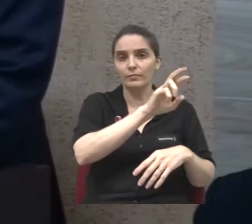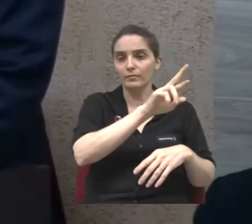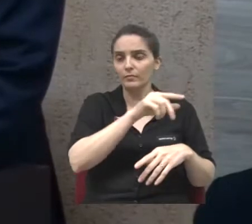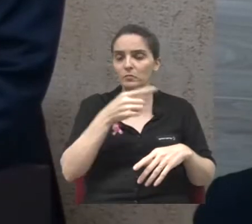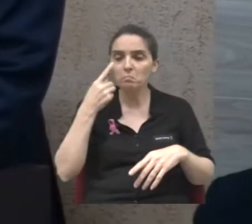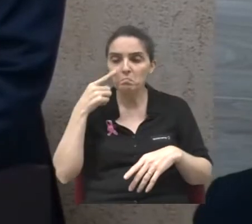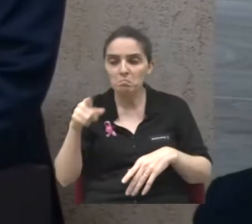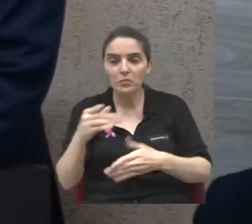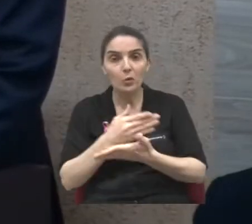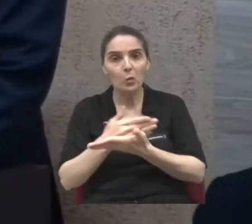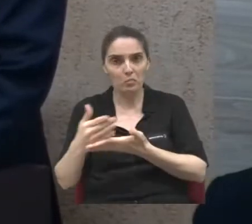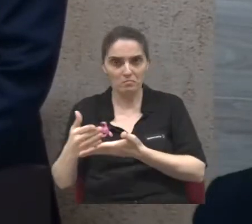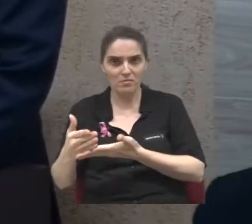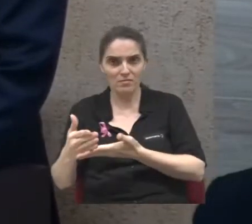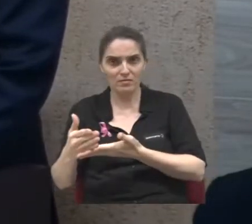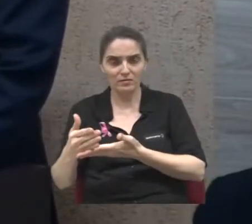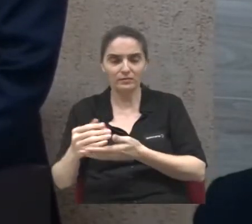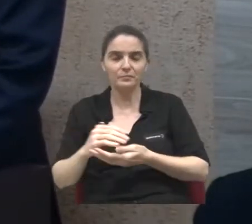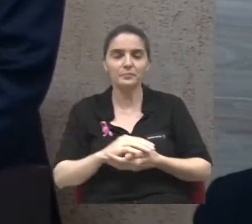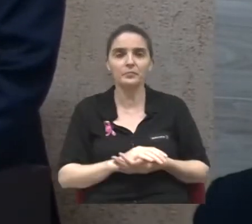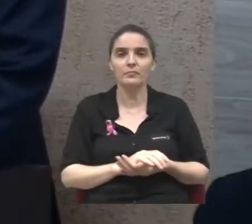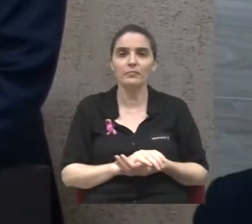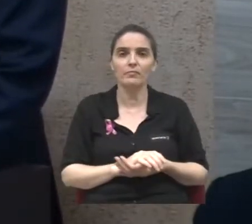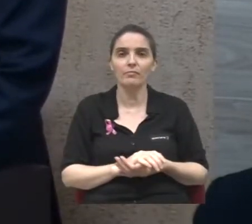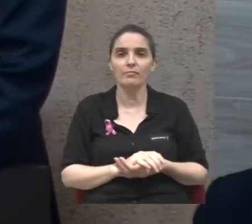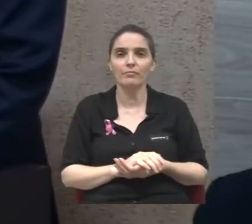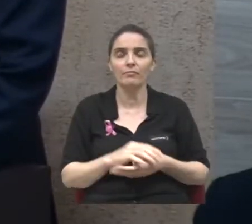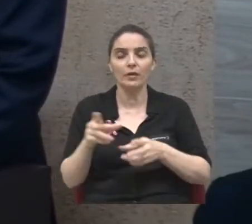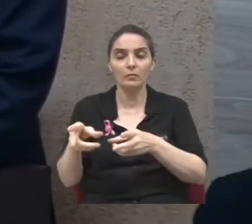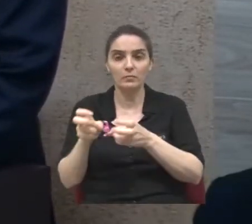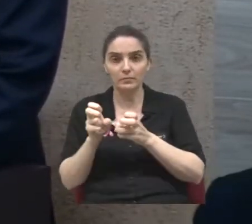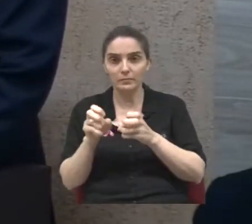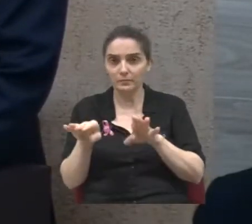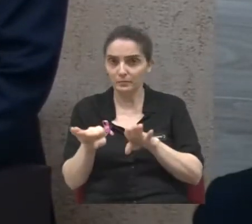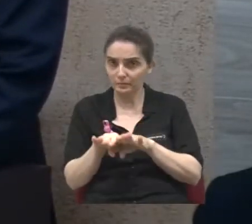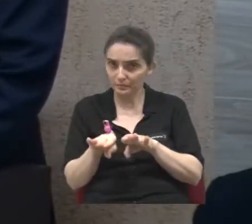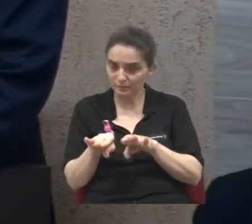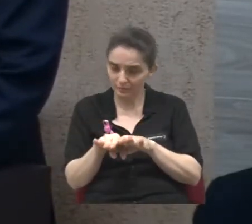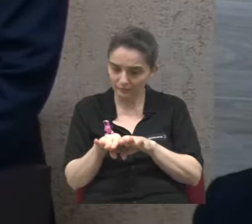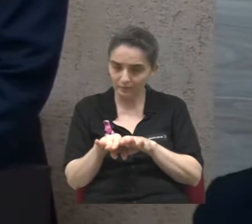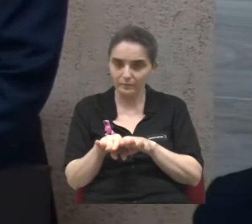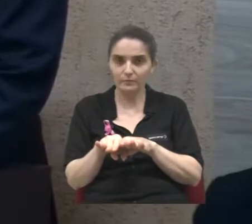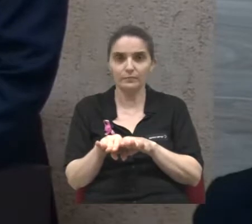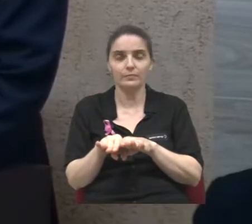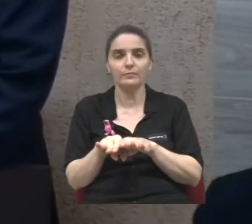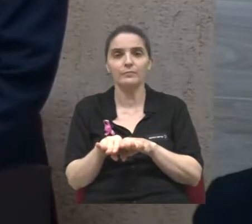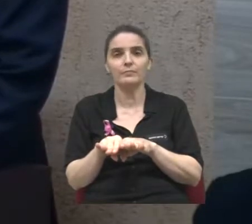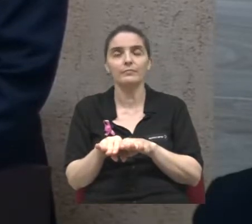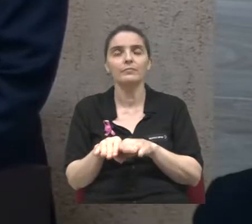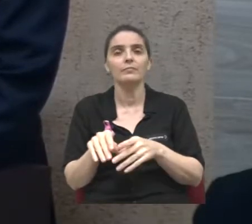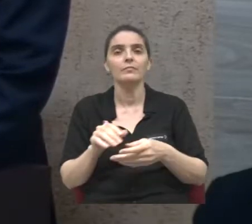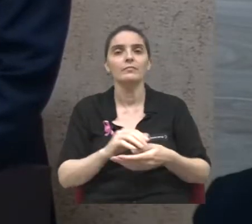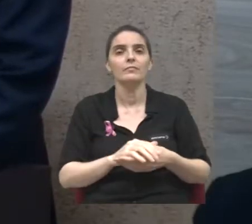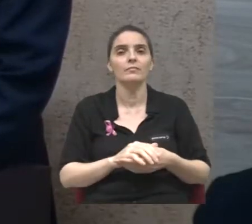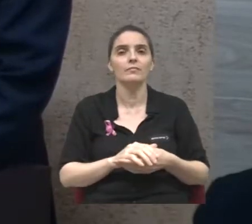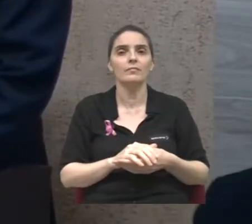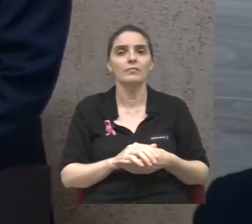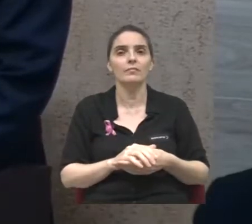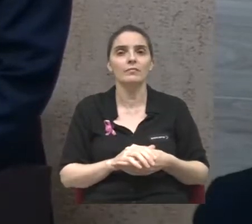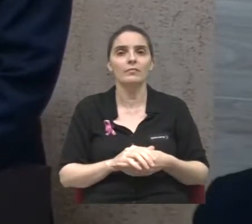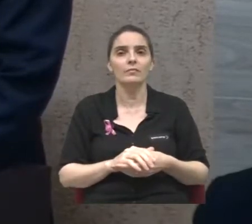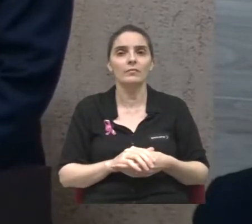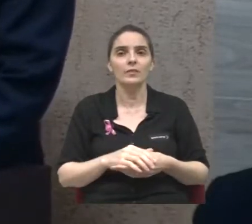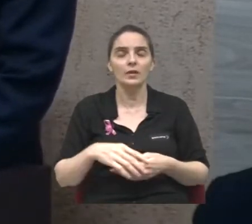possibilitou verificar a transmitância e a absorbância da luz em amostras